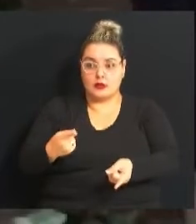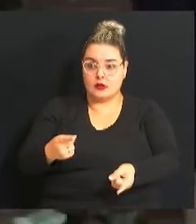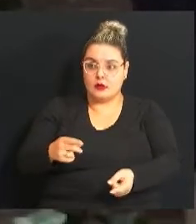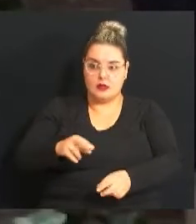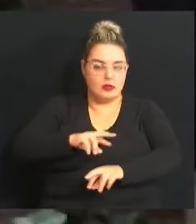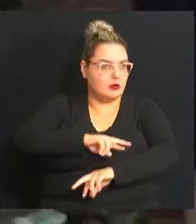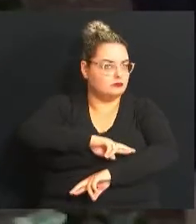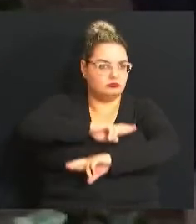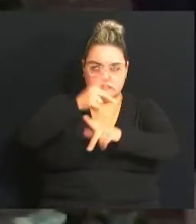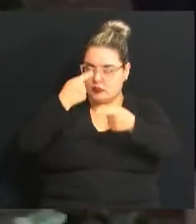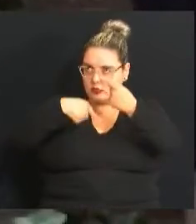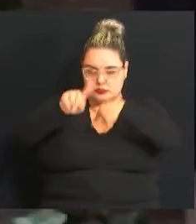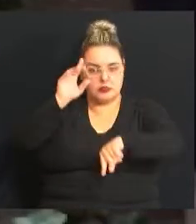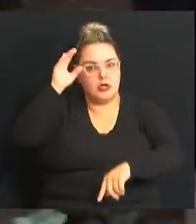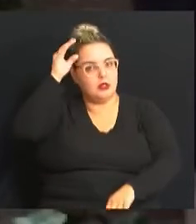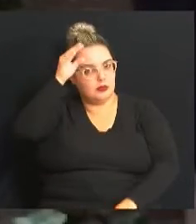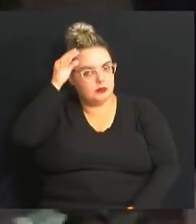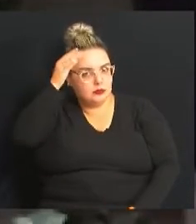é outra